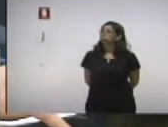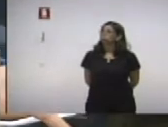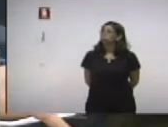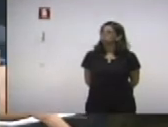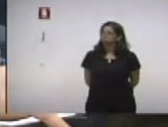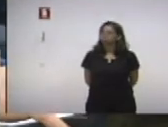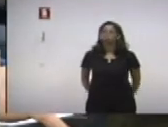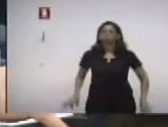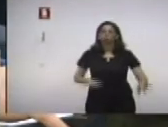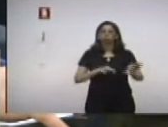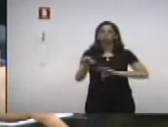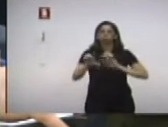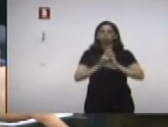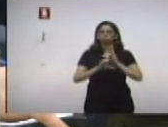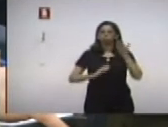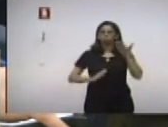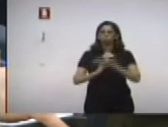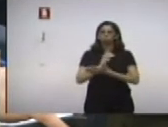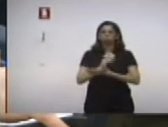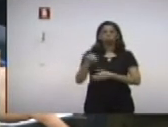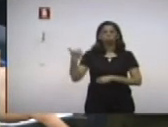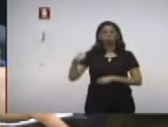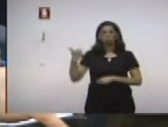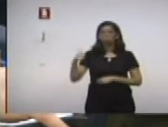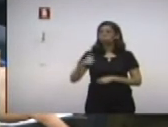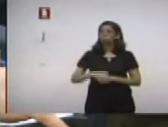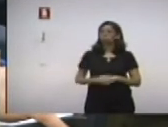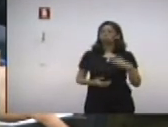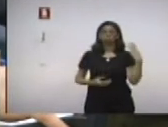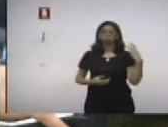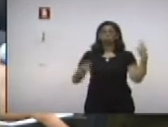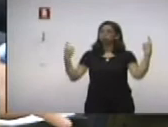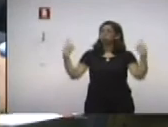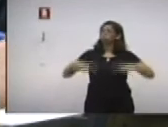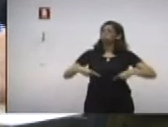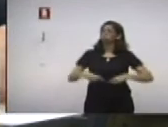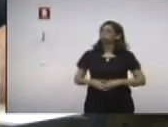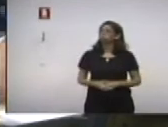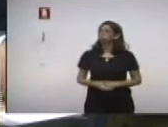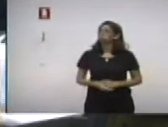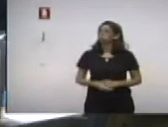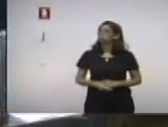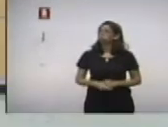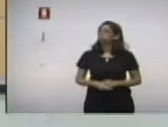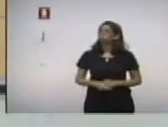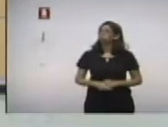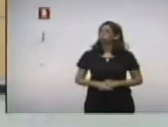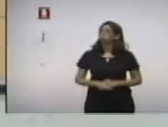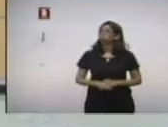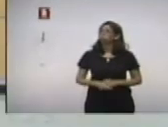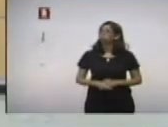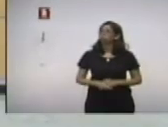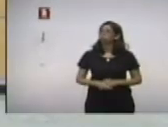e o projeto de lei foi aprovado por 11 votos favoráveis e três votos contrários à